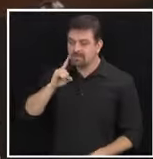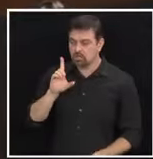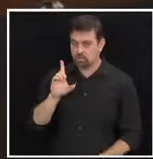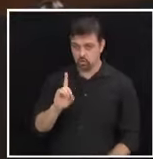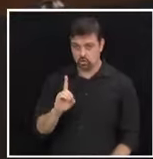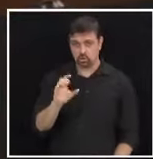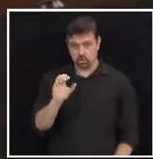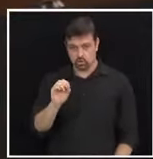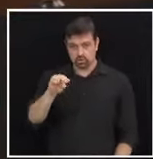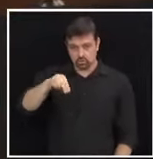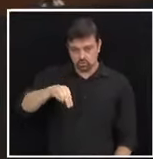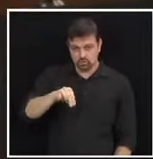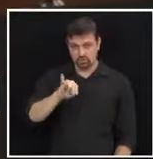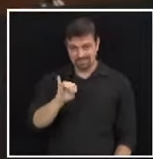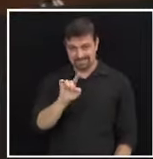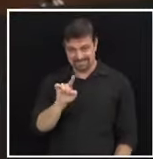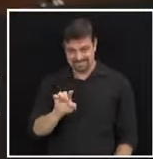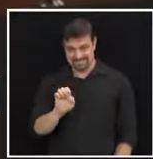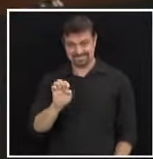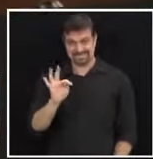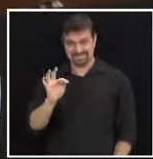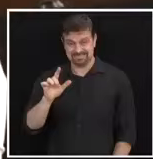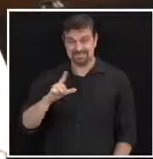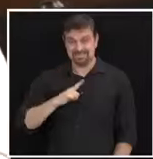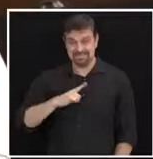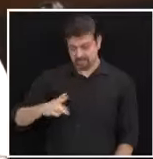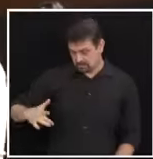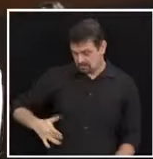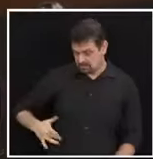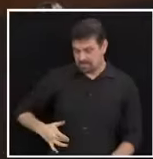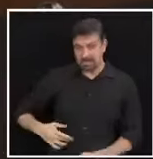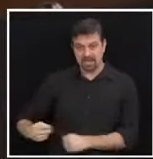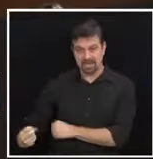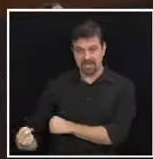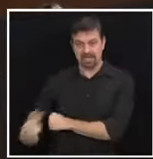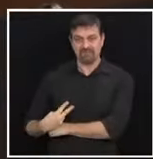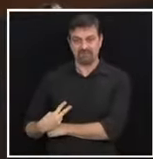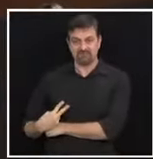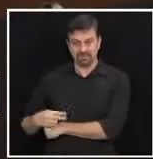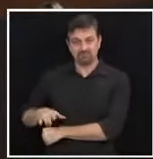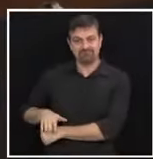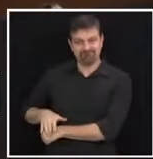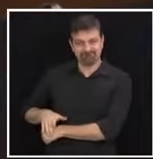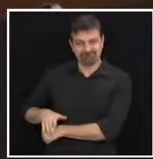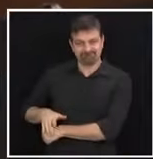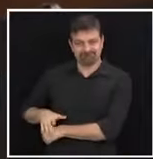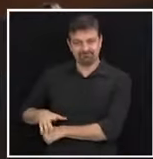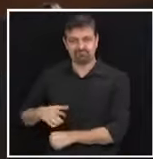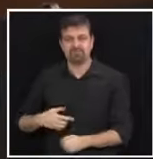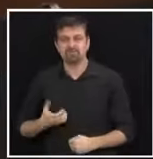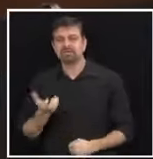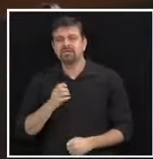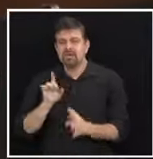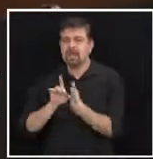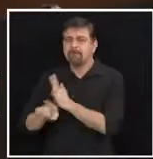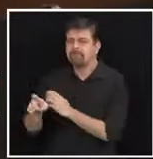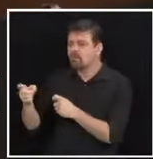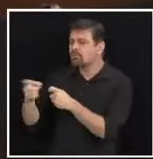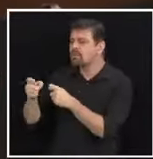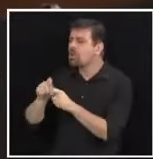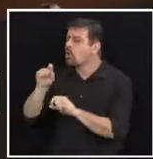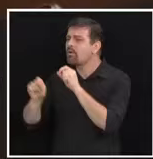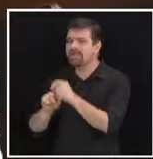O Donizete, ele é portador de hepatite. Eu queria só que o doutor desse uma introduçãozinha especificamente para hepatite, para a gente poder falar